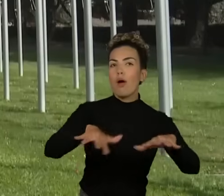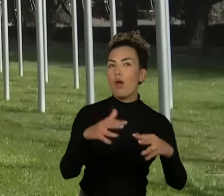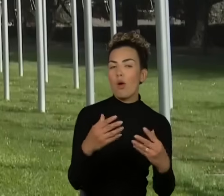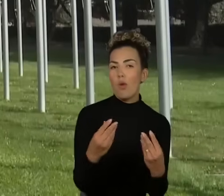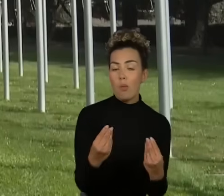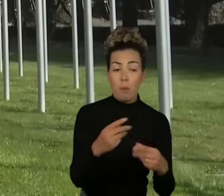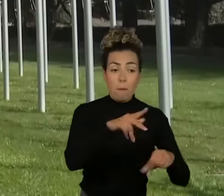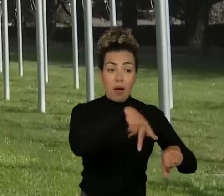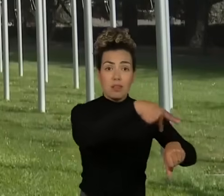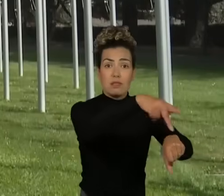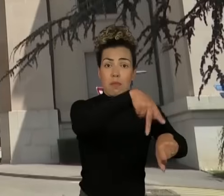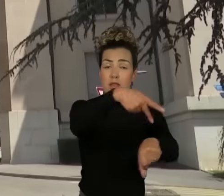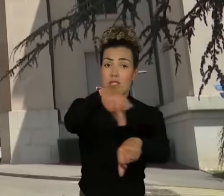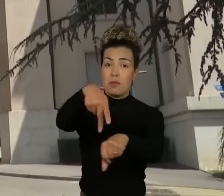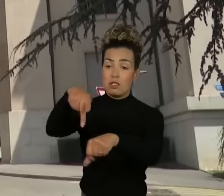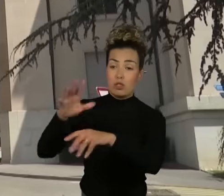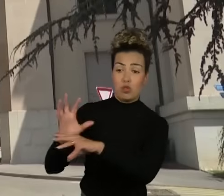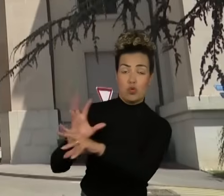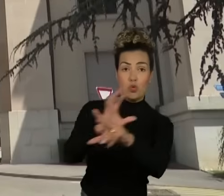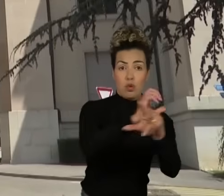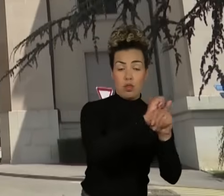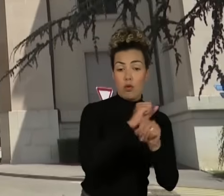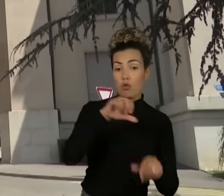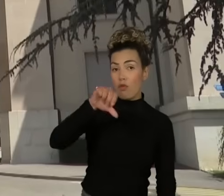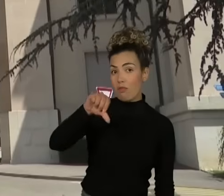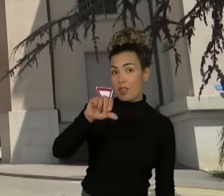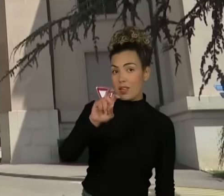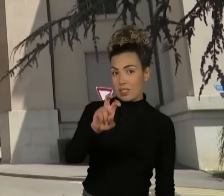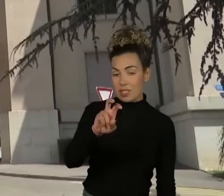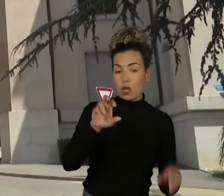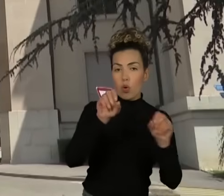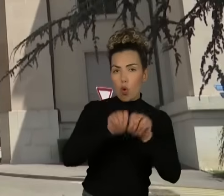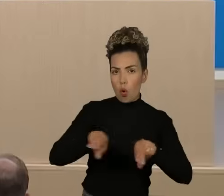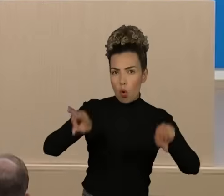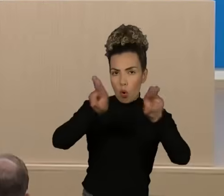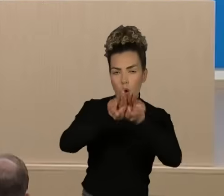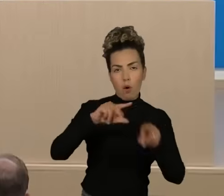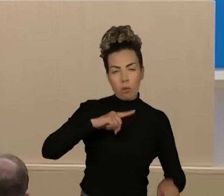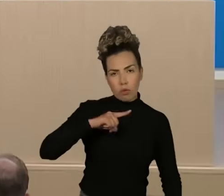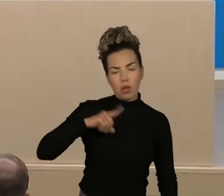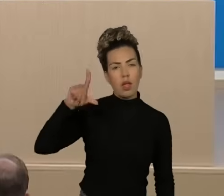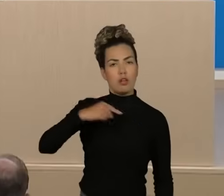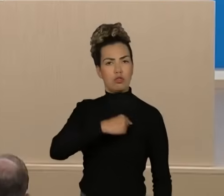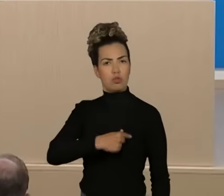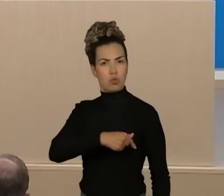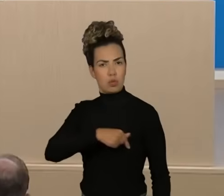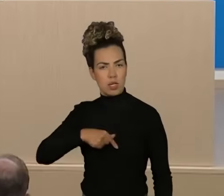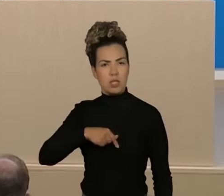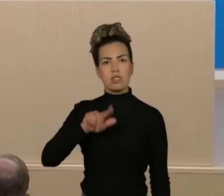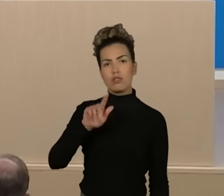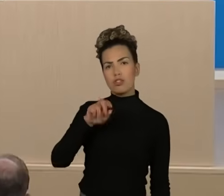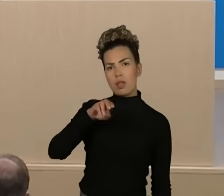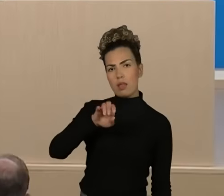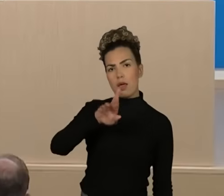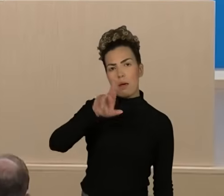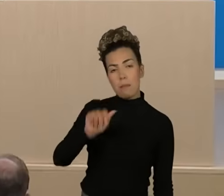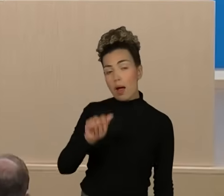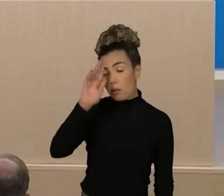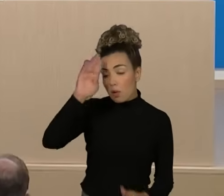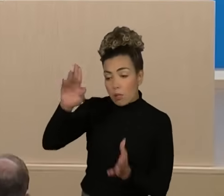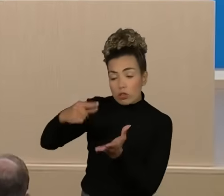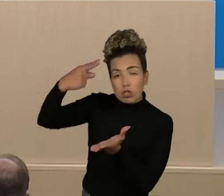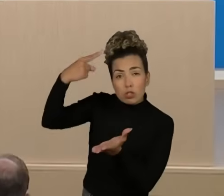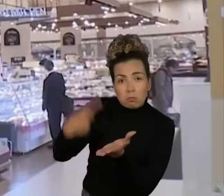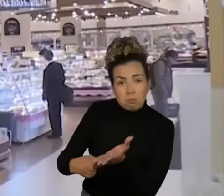95 países negociam na Conferência da ONU em Genebra, Suíça, o primeiro acordo internacional para combater um